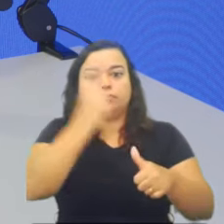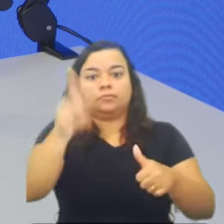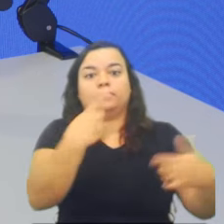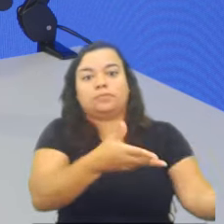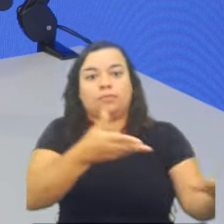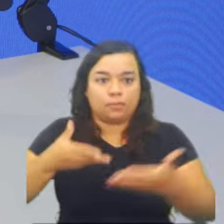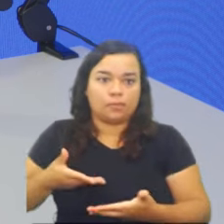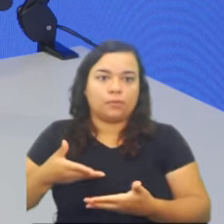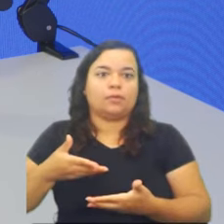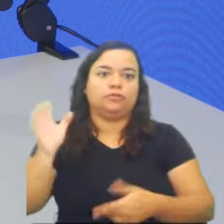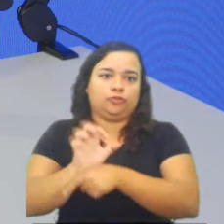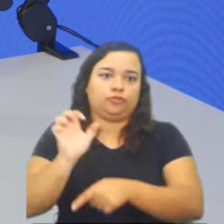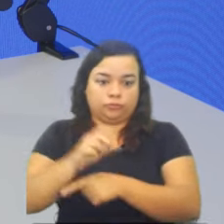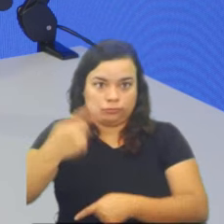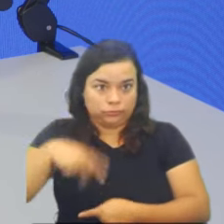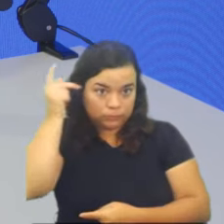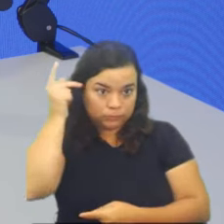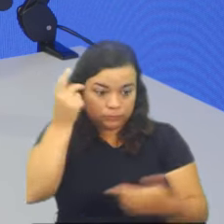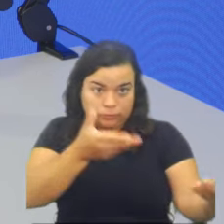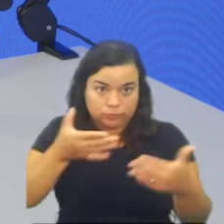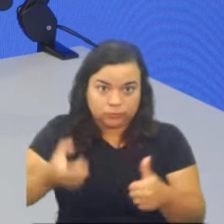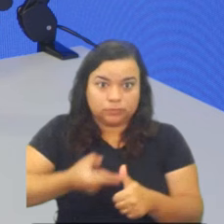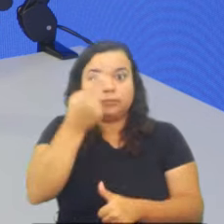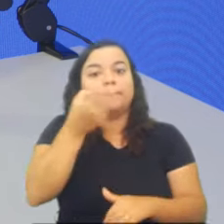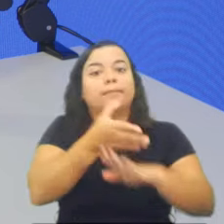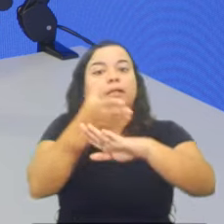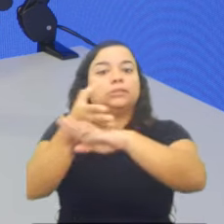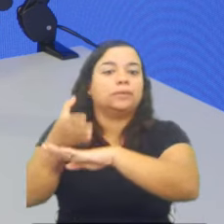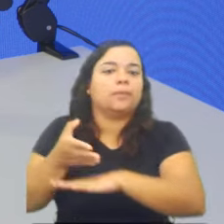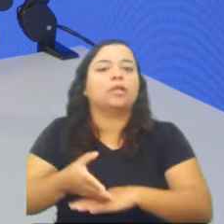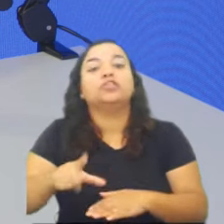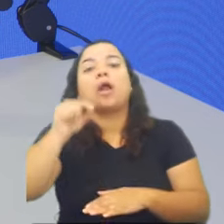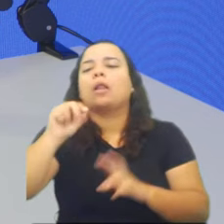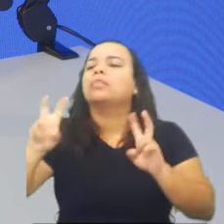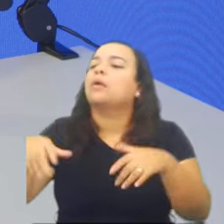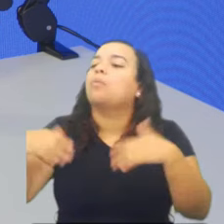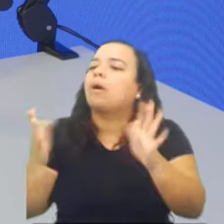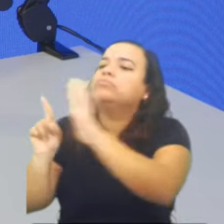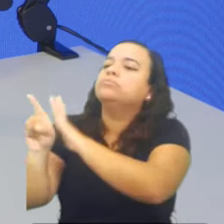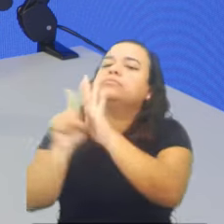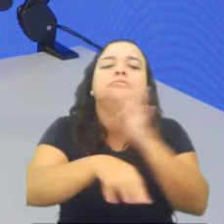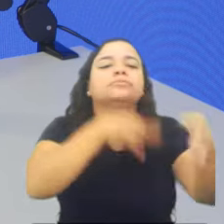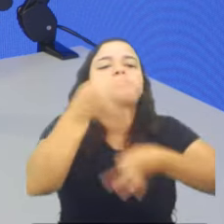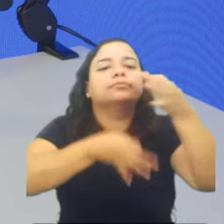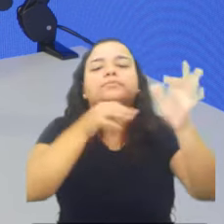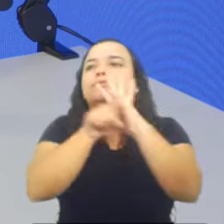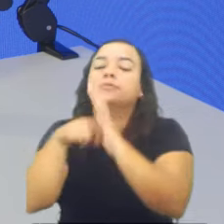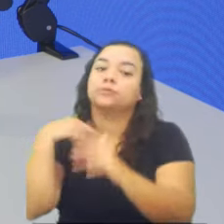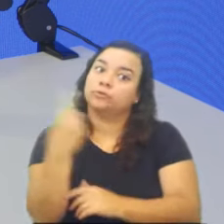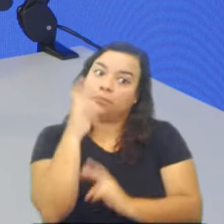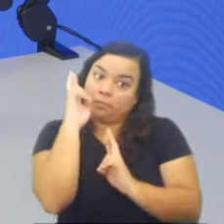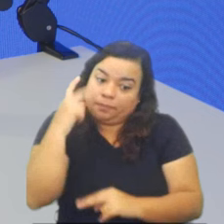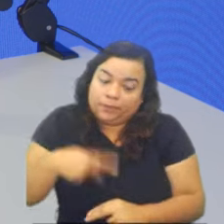pela primeira vez nós convidamos as paradas do Estado de São Paulo a participarem da escolha do tema da parada de São Paulo então a